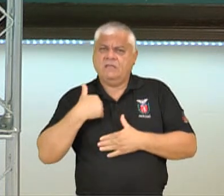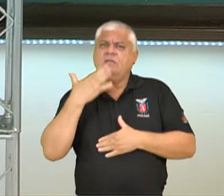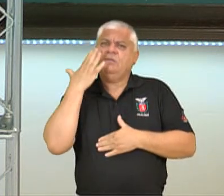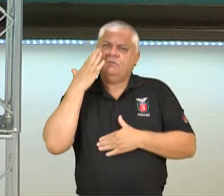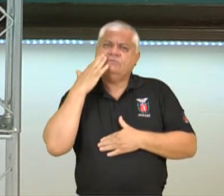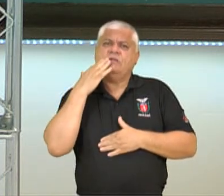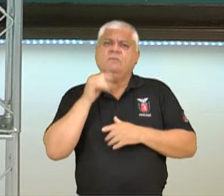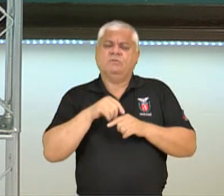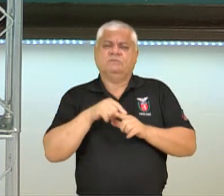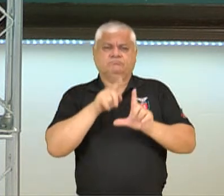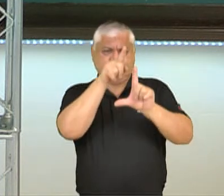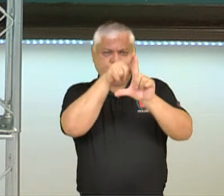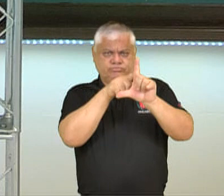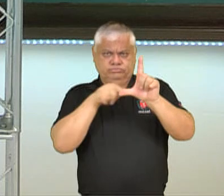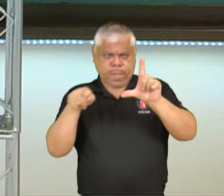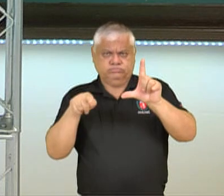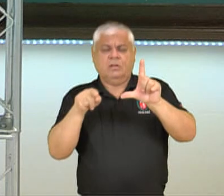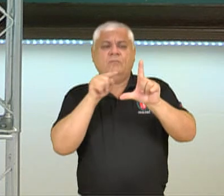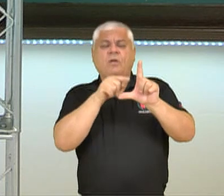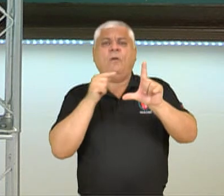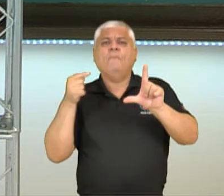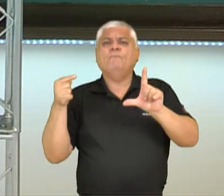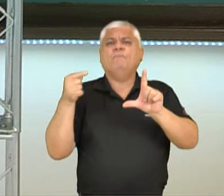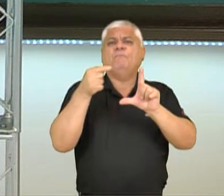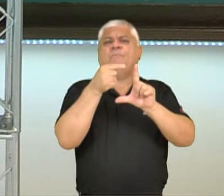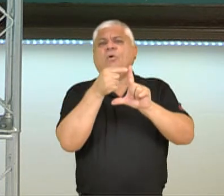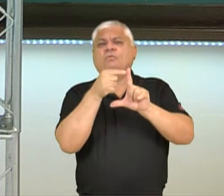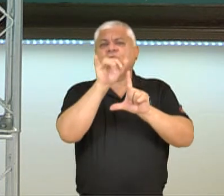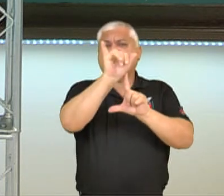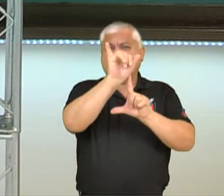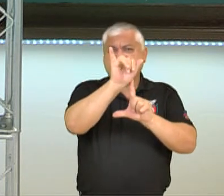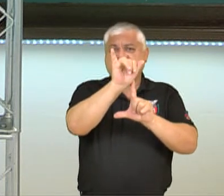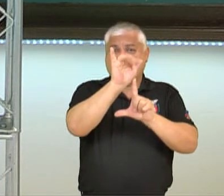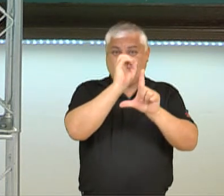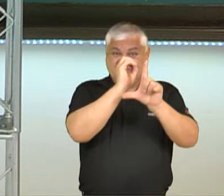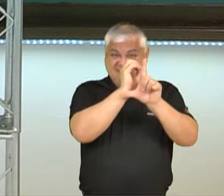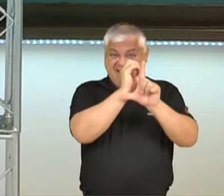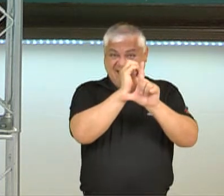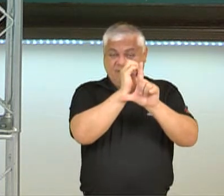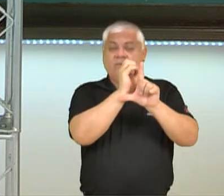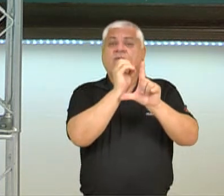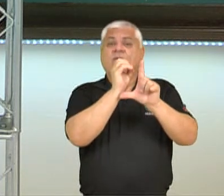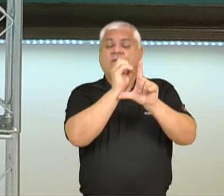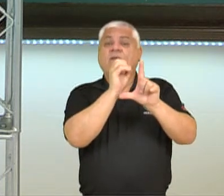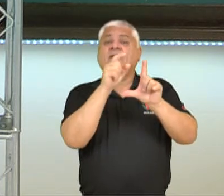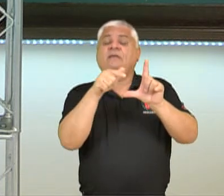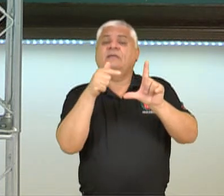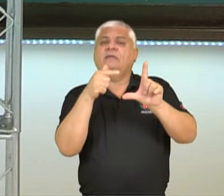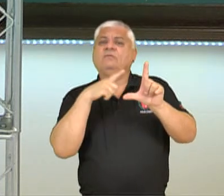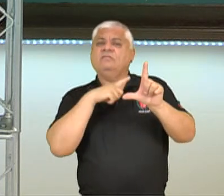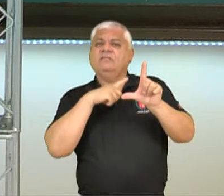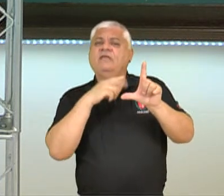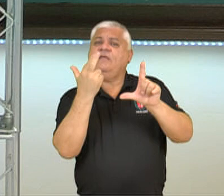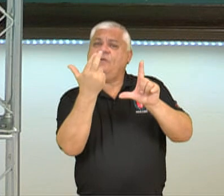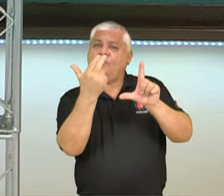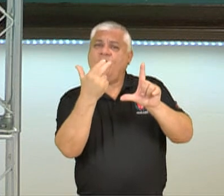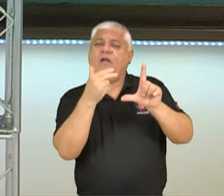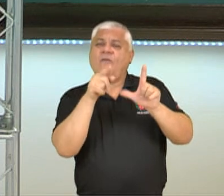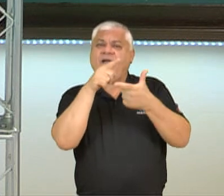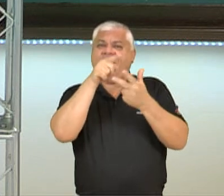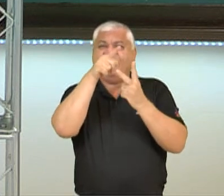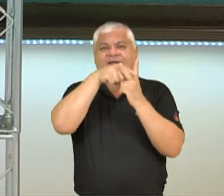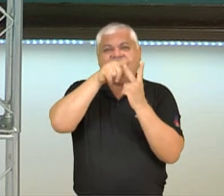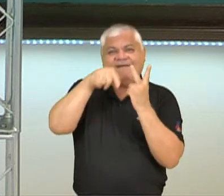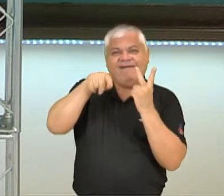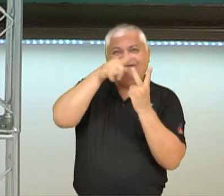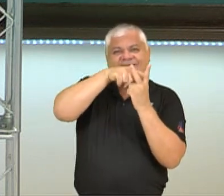no gráfico, no ponto em que o y vale zero, eu terei exatamente a raiz. E como